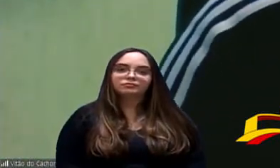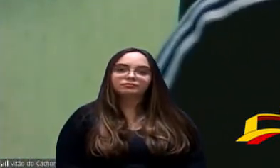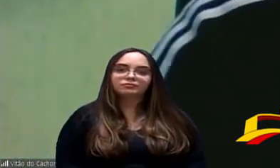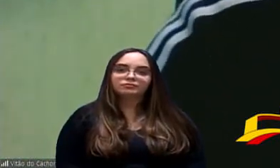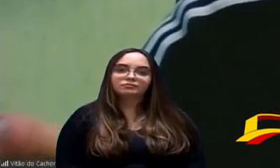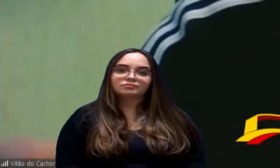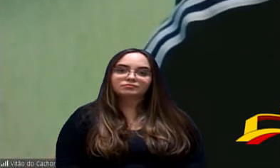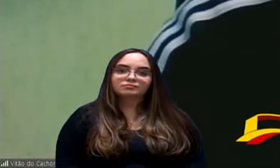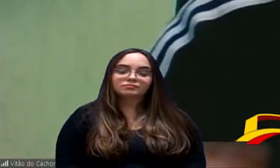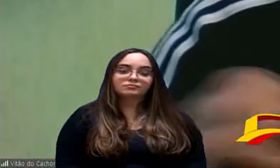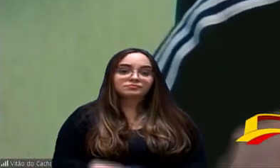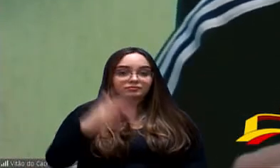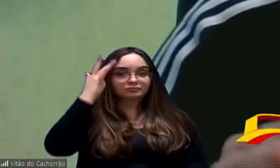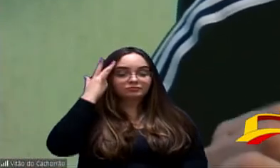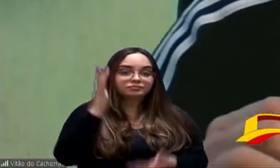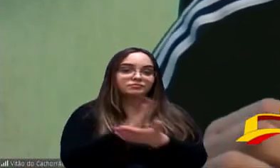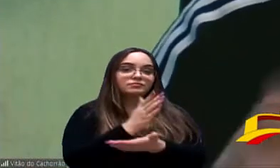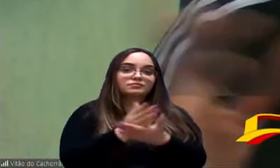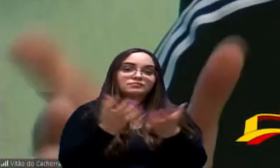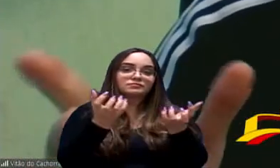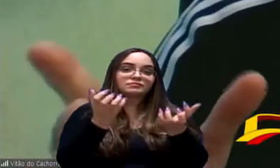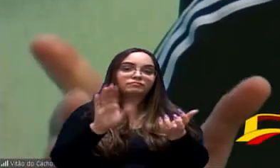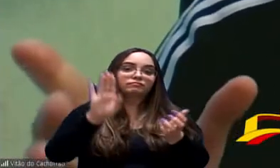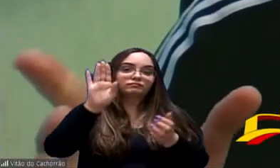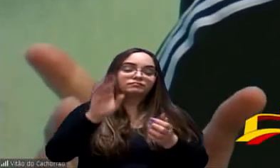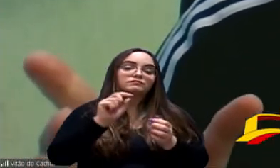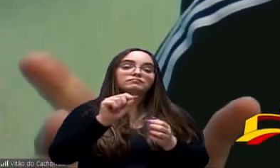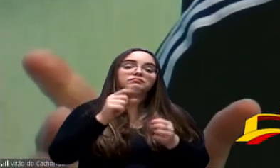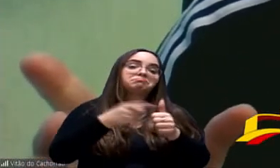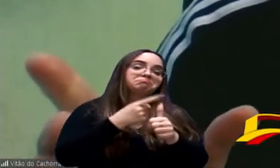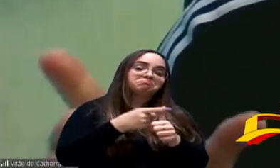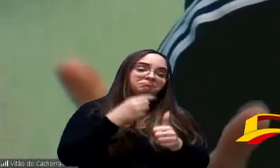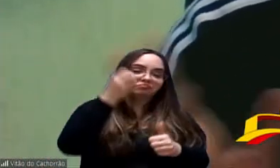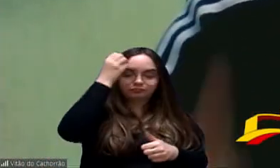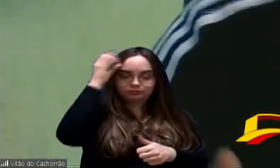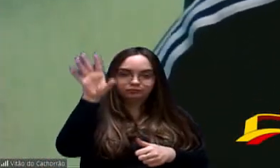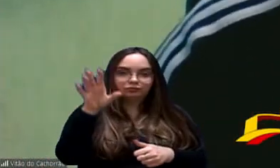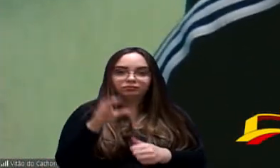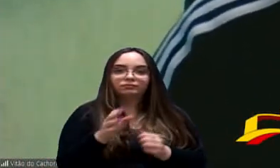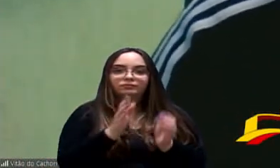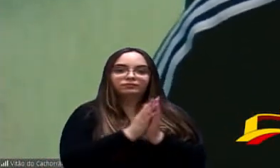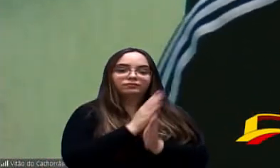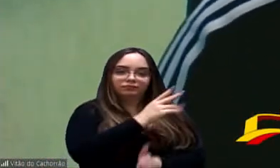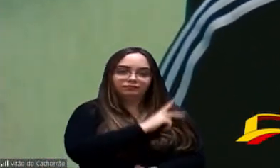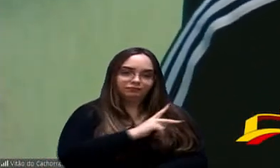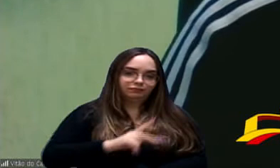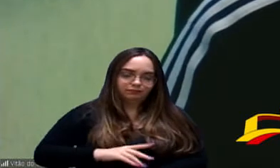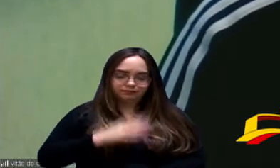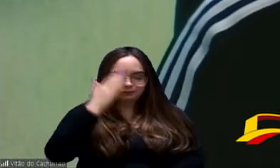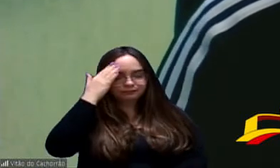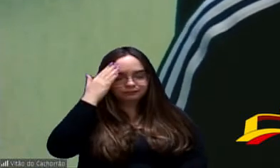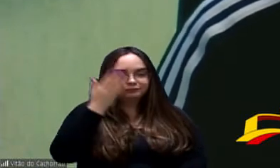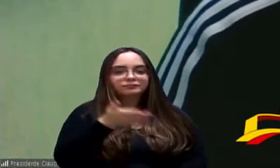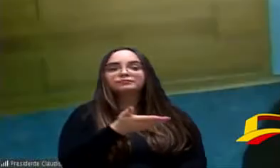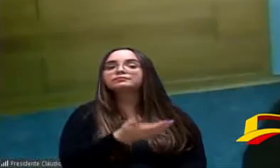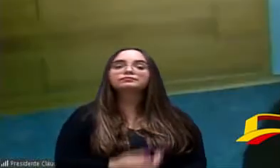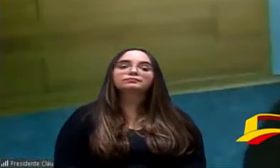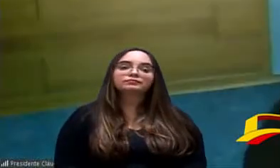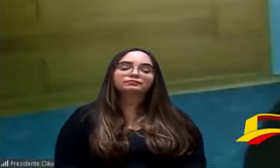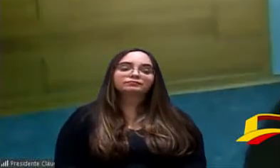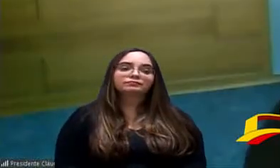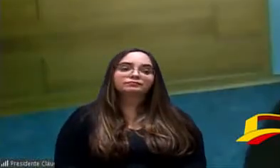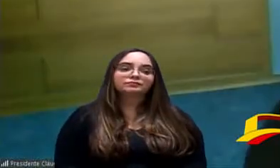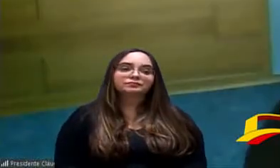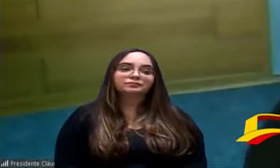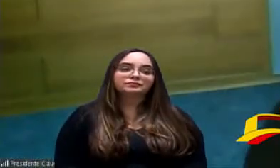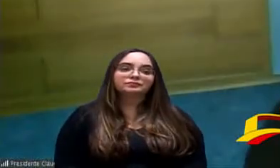Acho que alguns colegas querem falar no requerimento. Eu não me lembro quem foi o primeiro. O presidente sabe. O Fausto Pérez